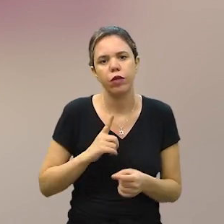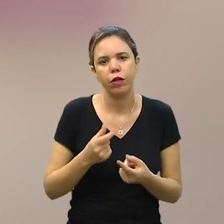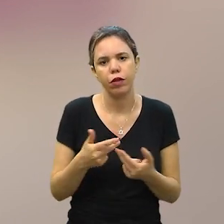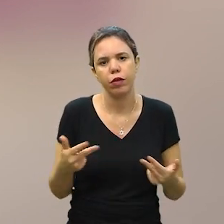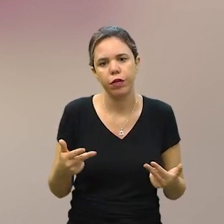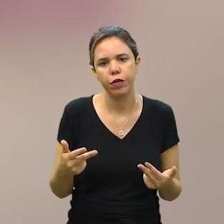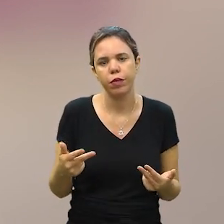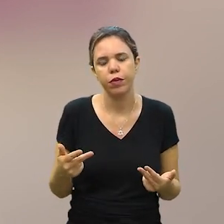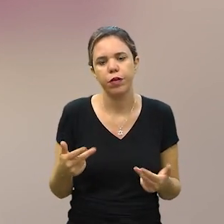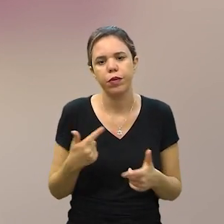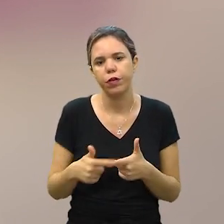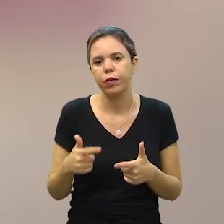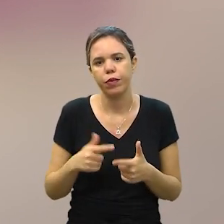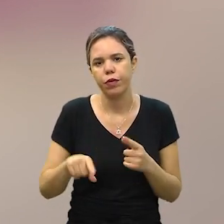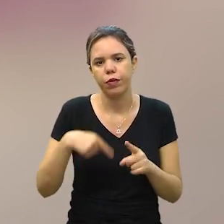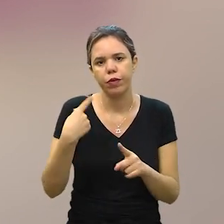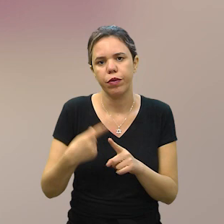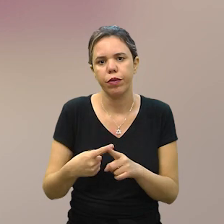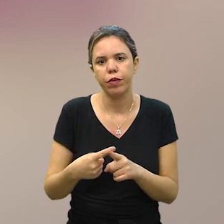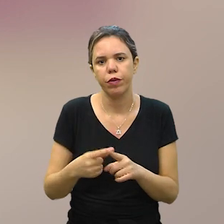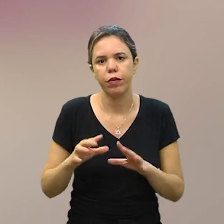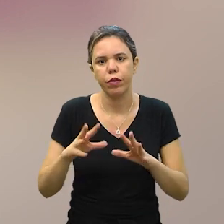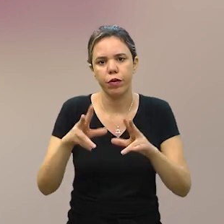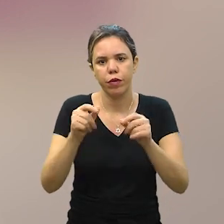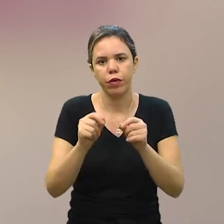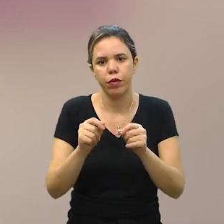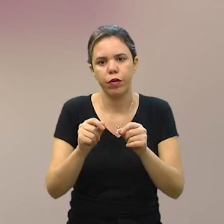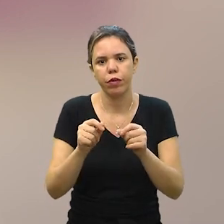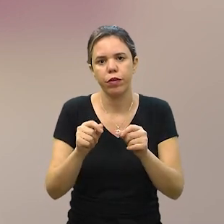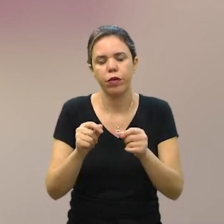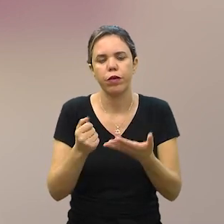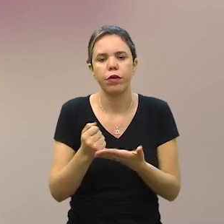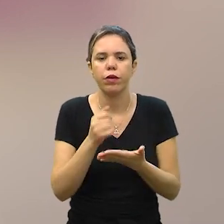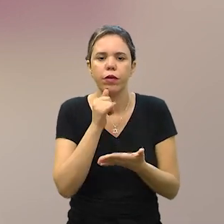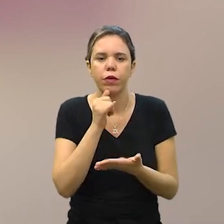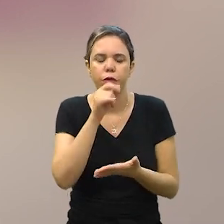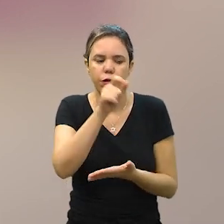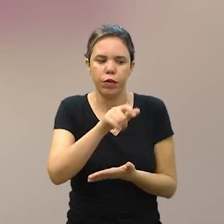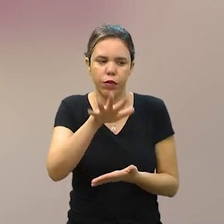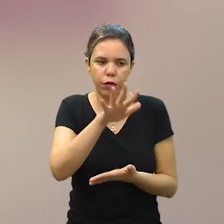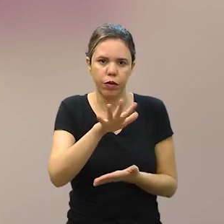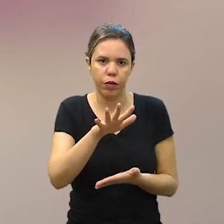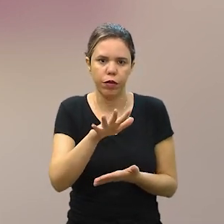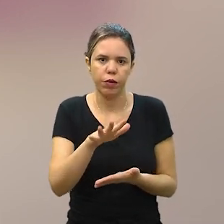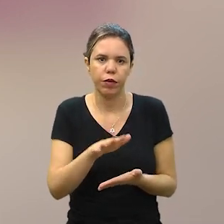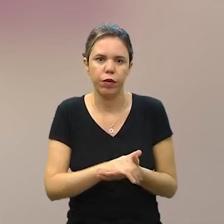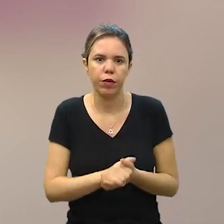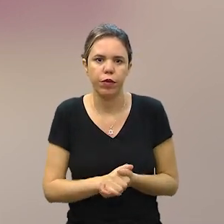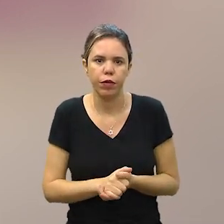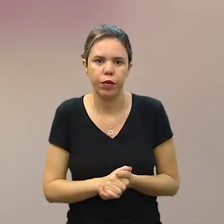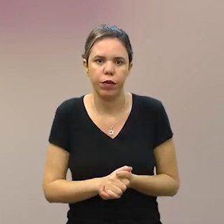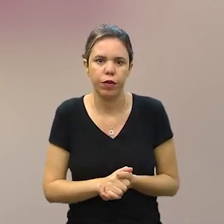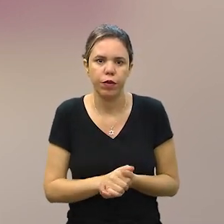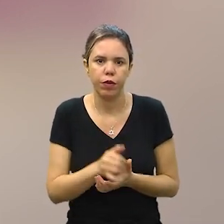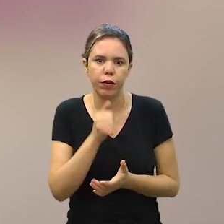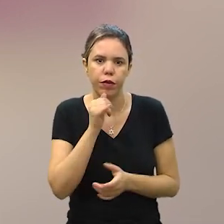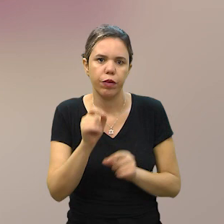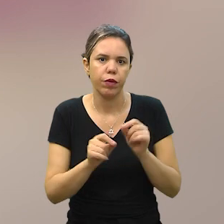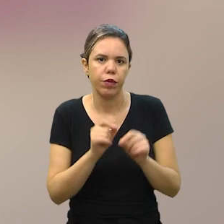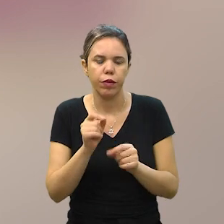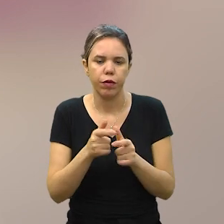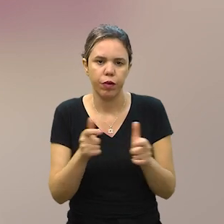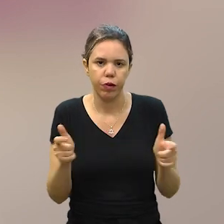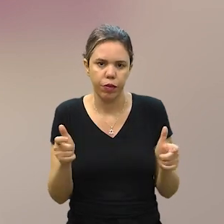tem algum problema a mais, isso tudo vai contribuir para que ela, de certa